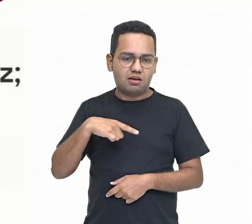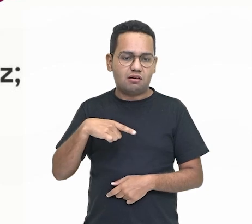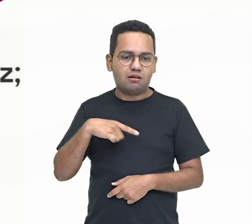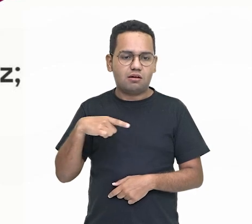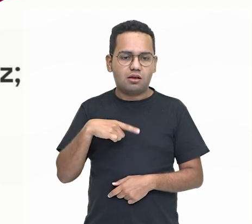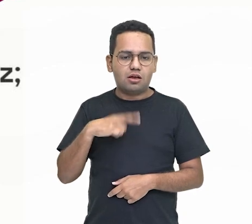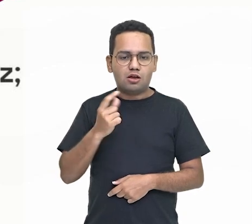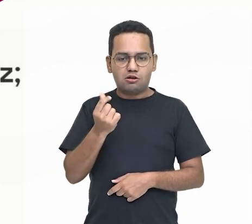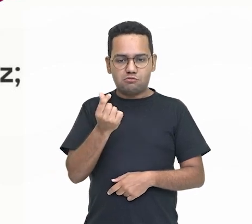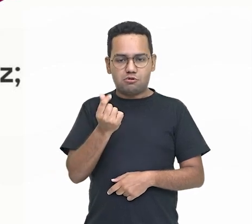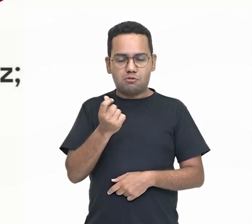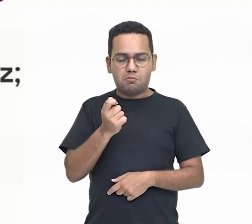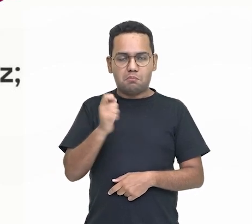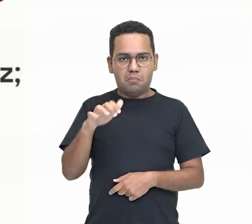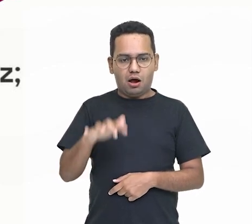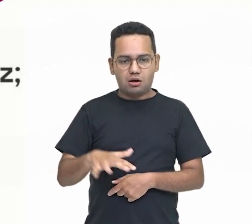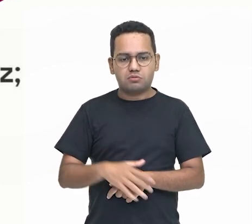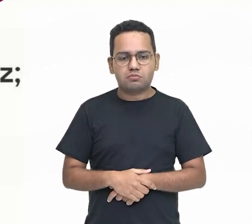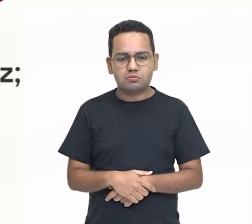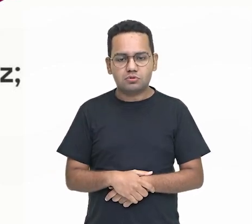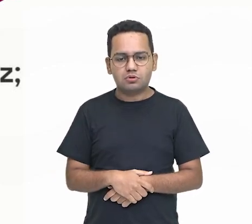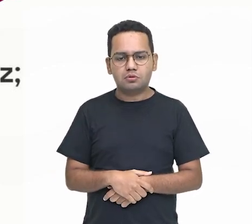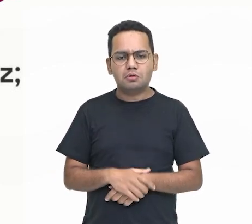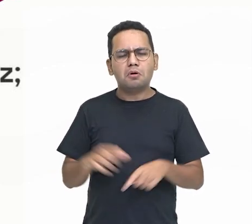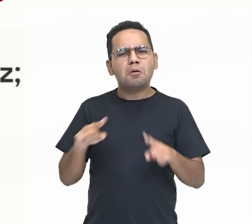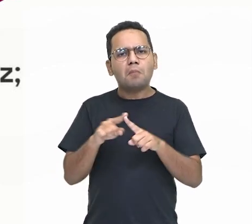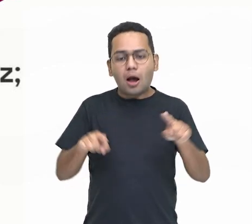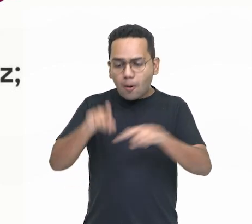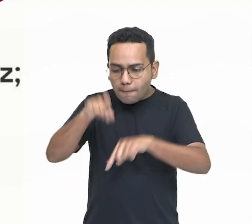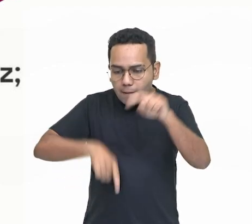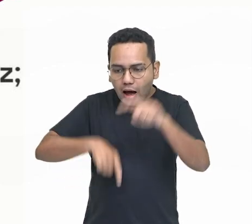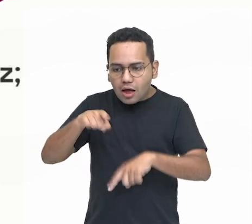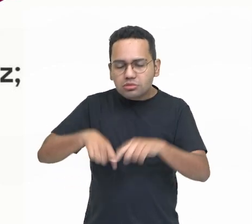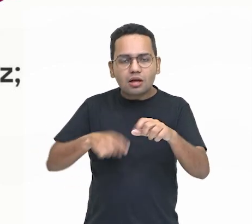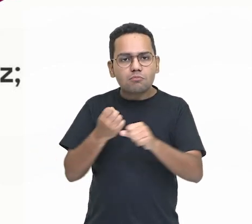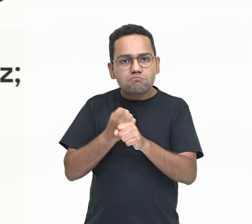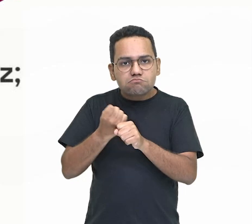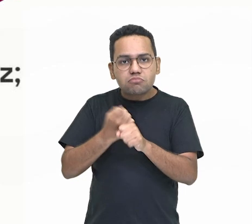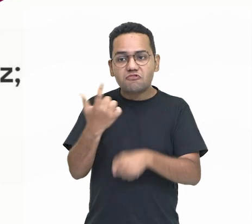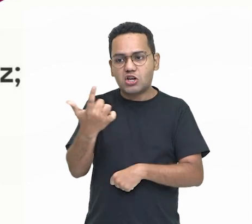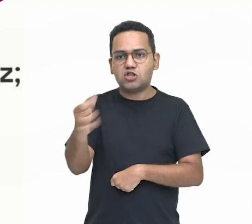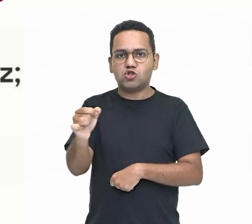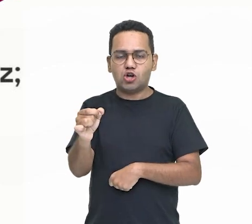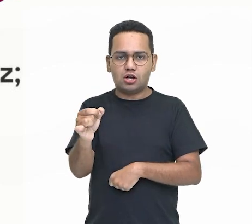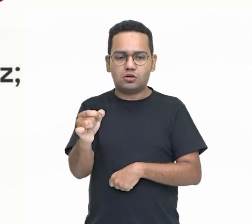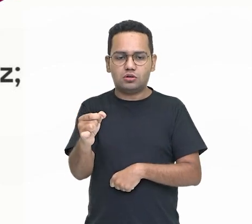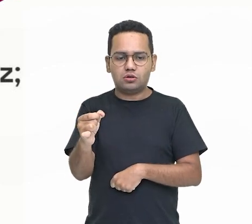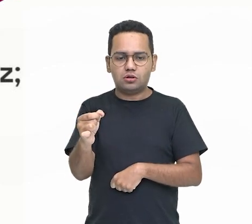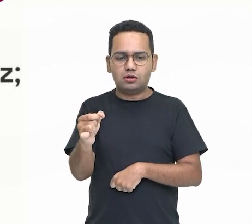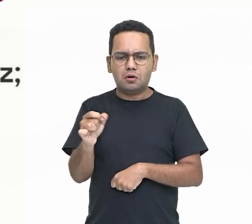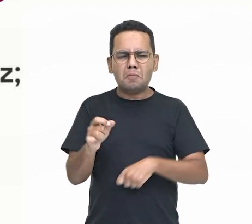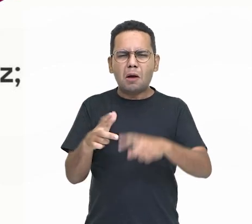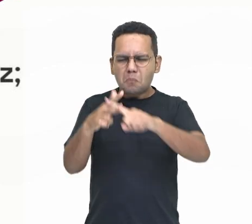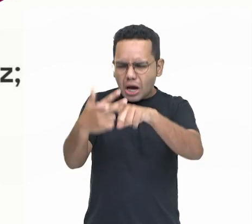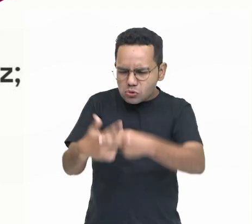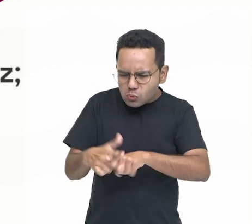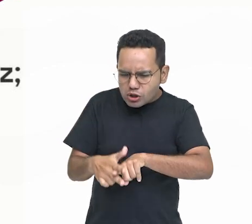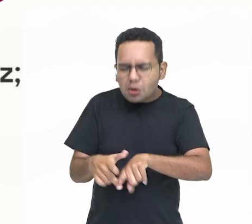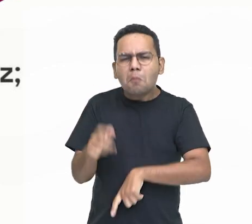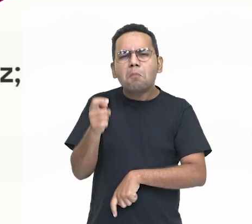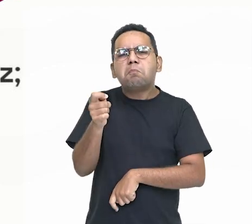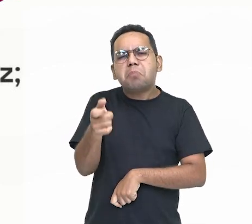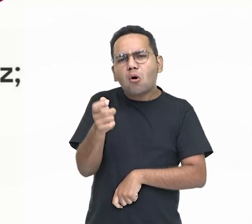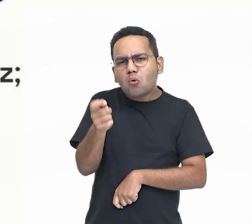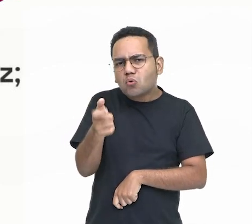vida útil de mais de 20 anos, com baixa necessidade de manutenção. Então, observem aí